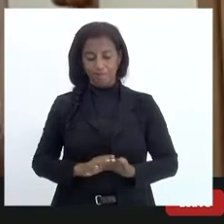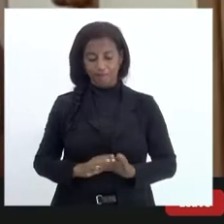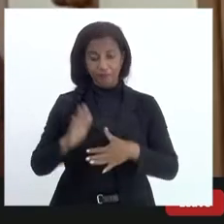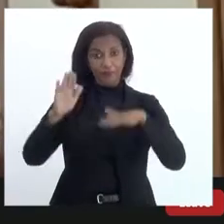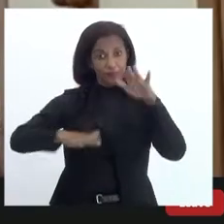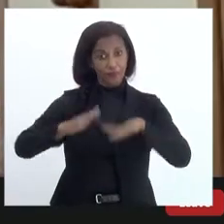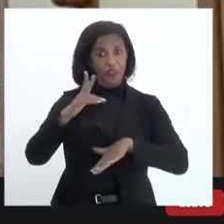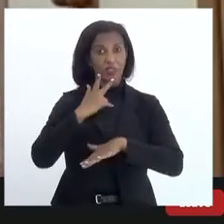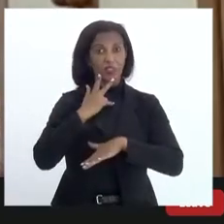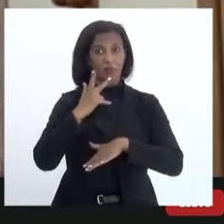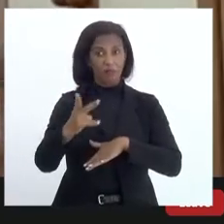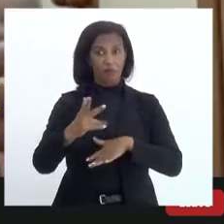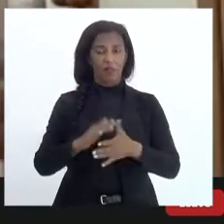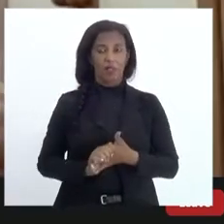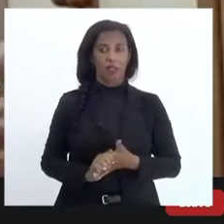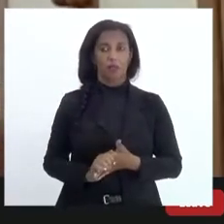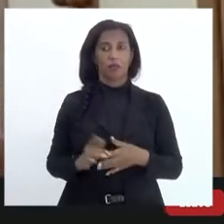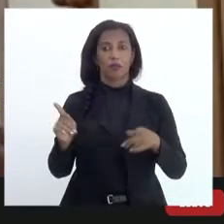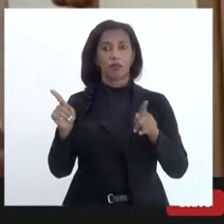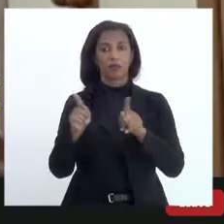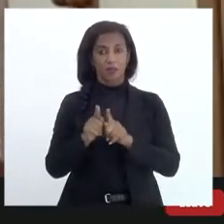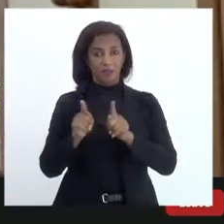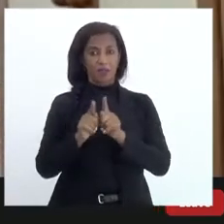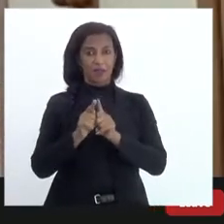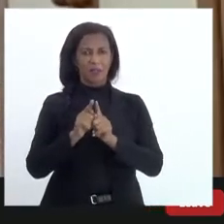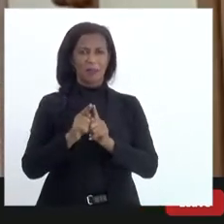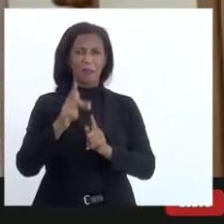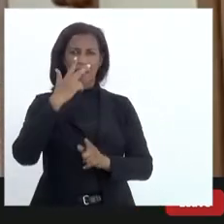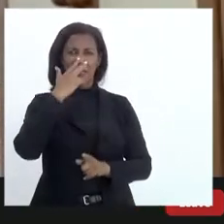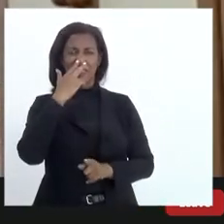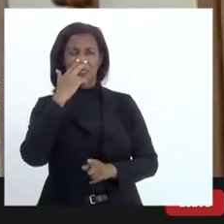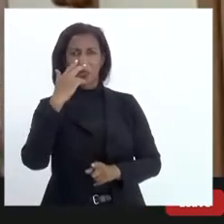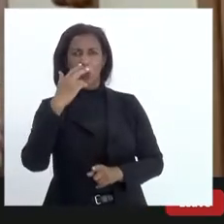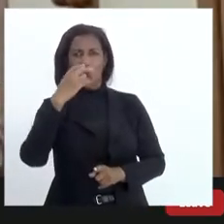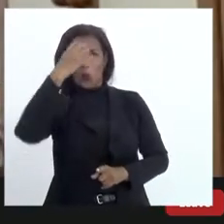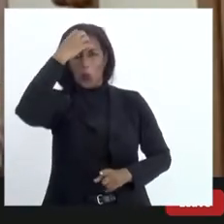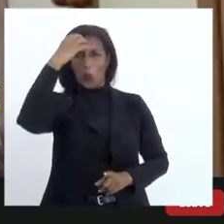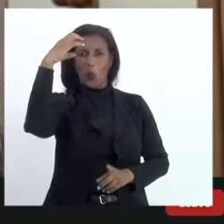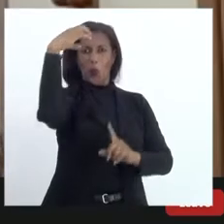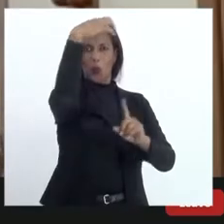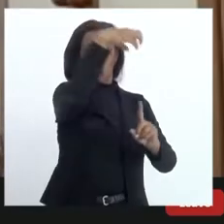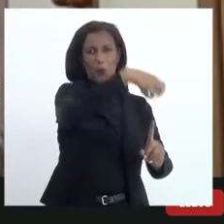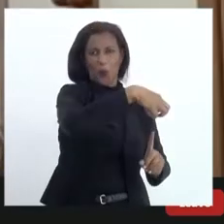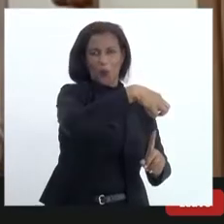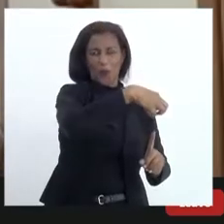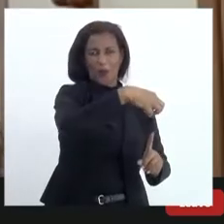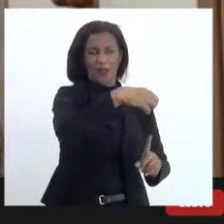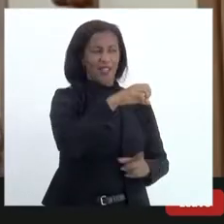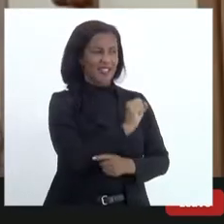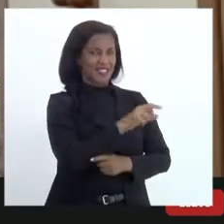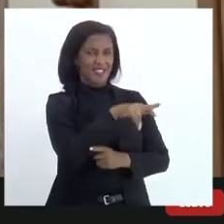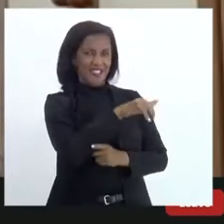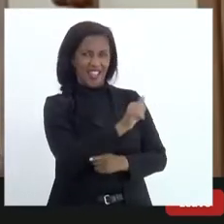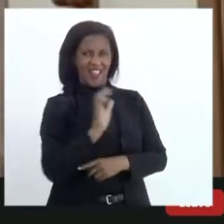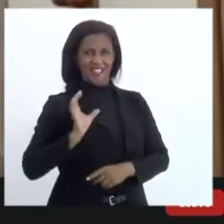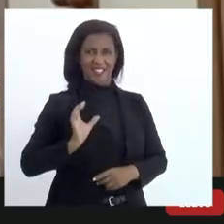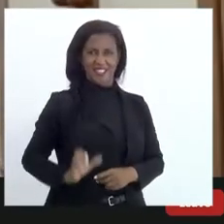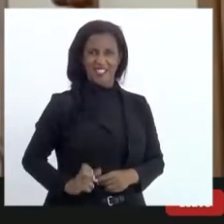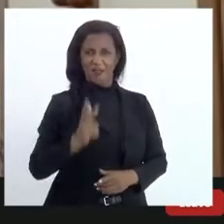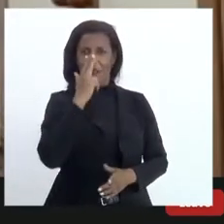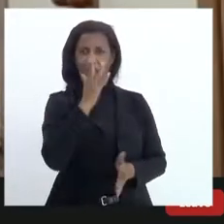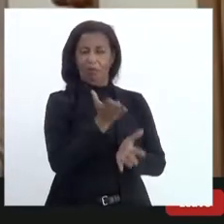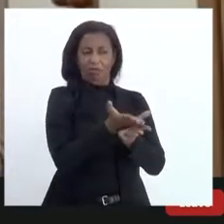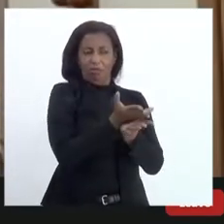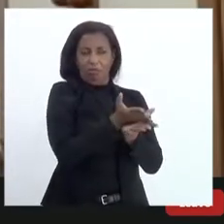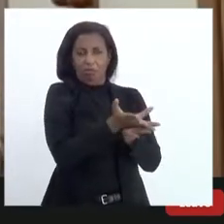falando de pessoas com parcas condições também dos agressores, né? Então, essa seara cível, ela fica meio